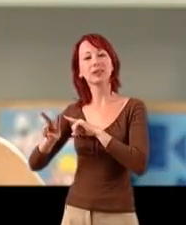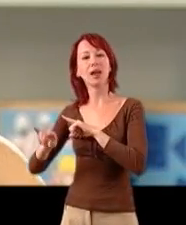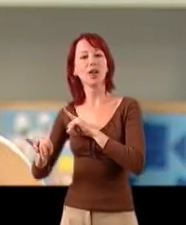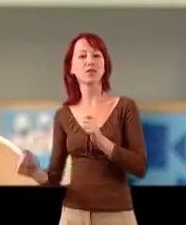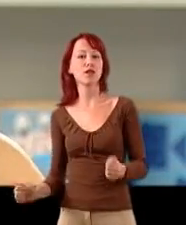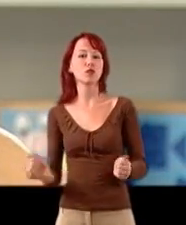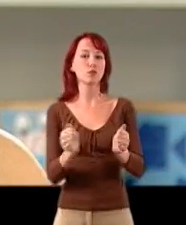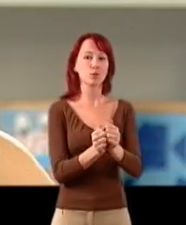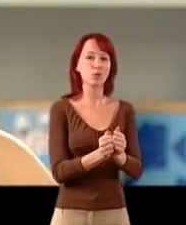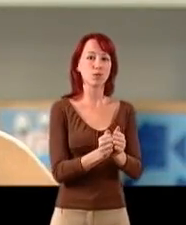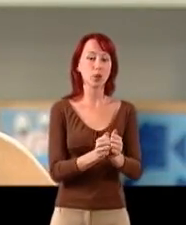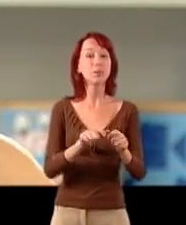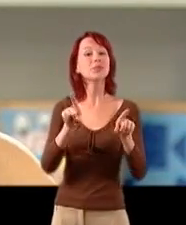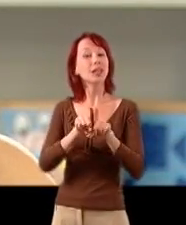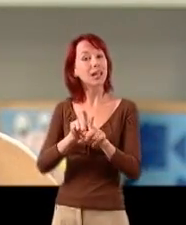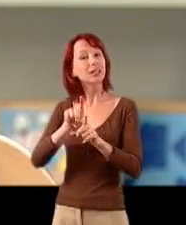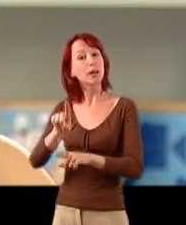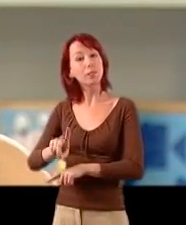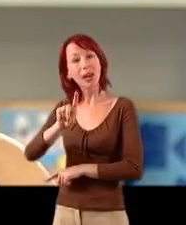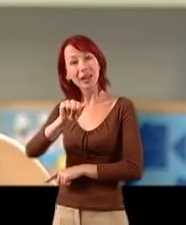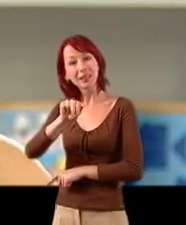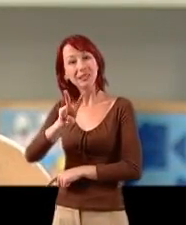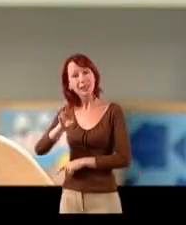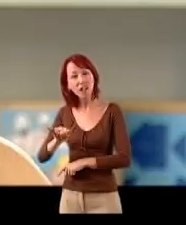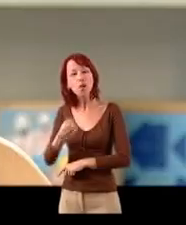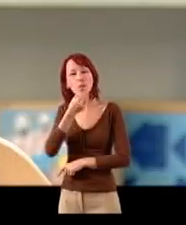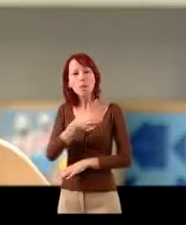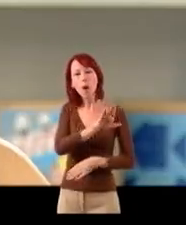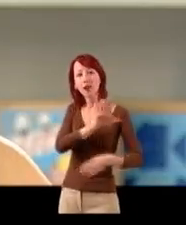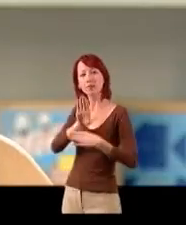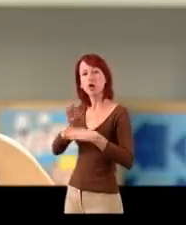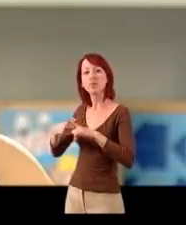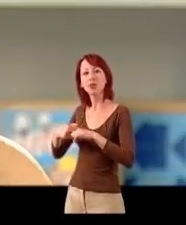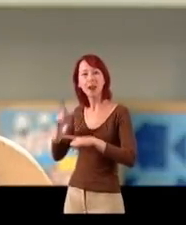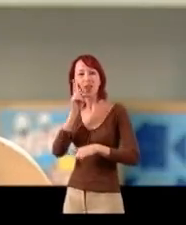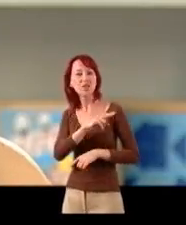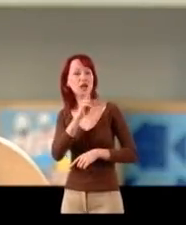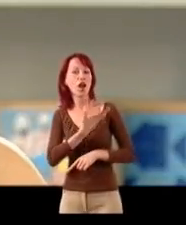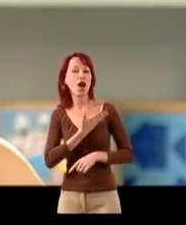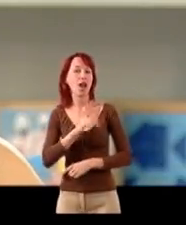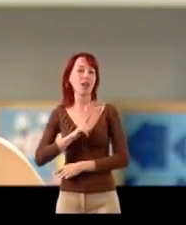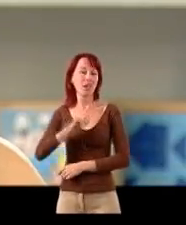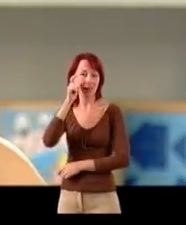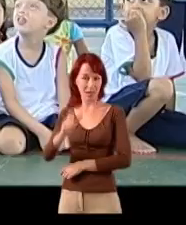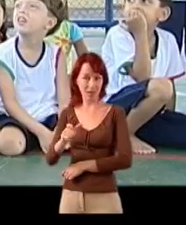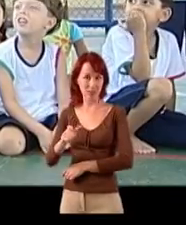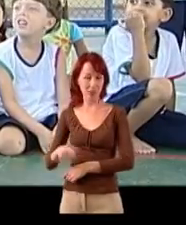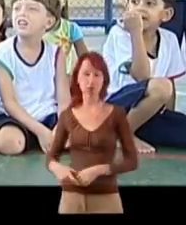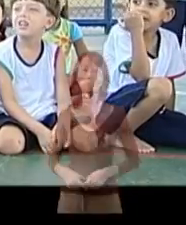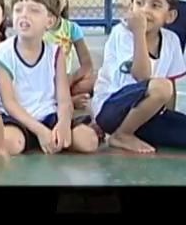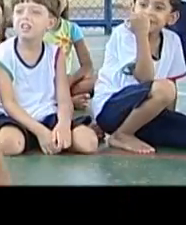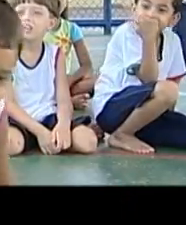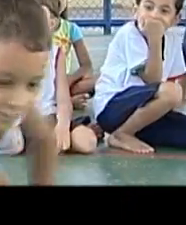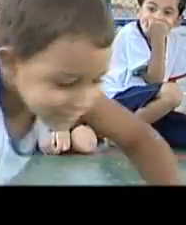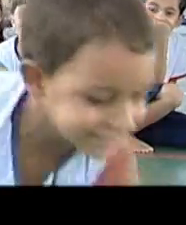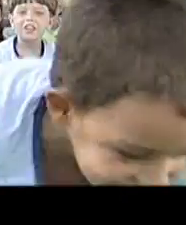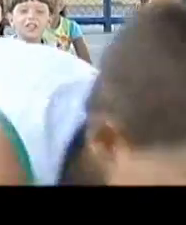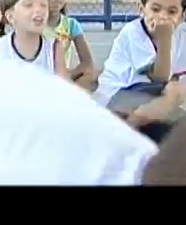ali. Né? Então, e ele também é beneficiado porque ele vê o interesse dos colegas.